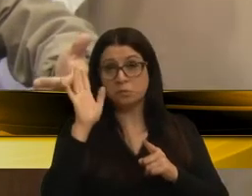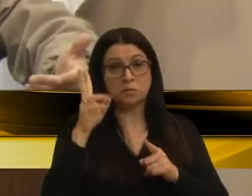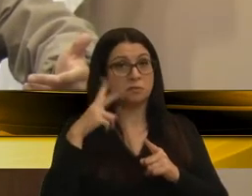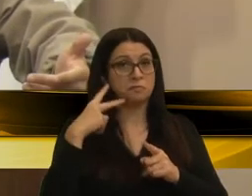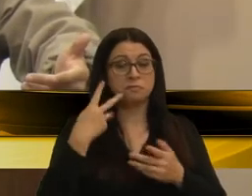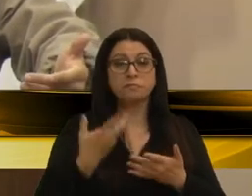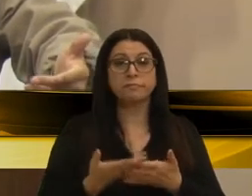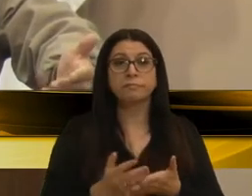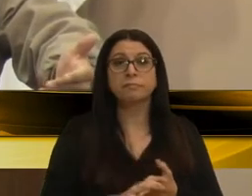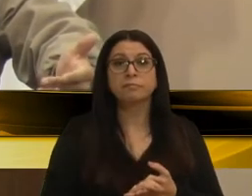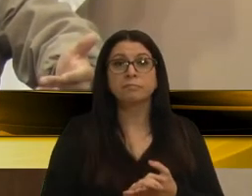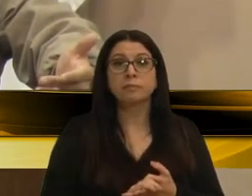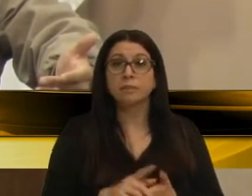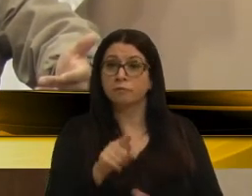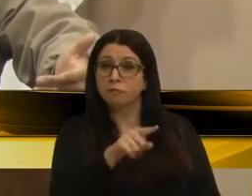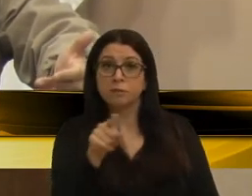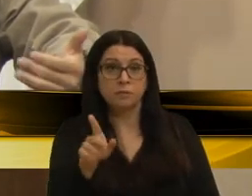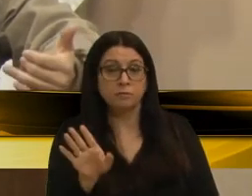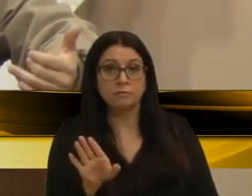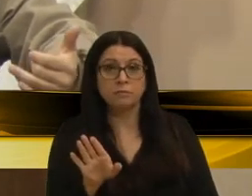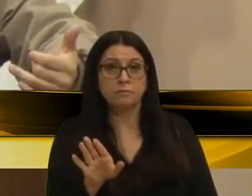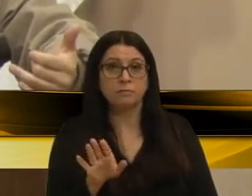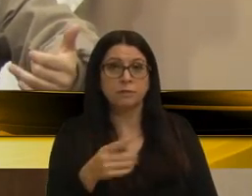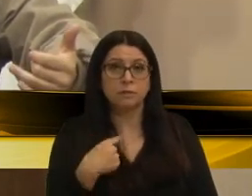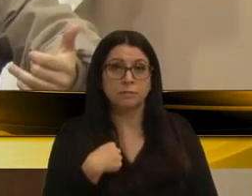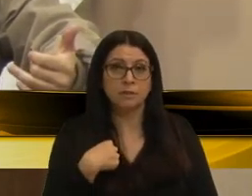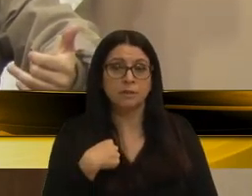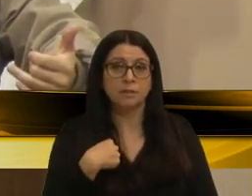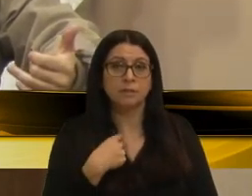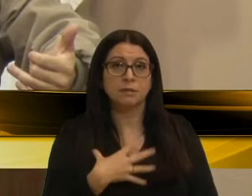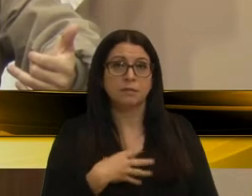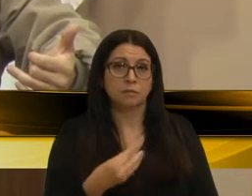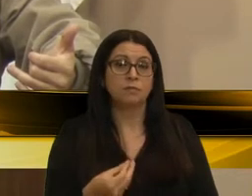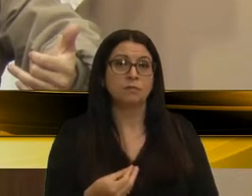vereadores, vocês, mas